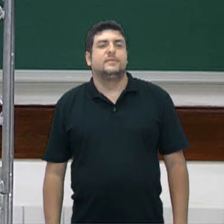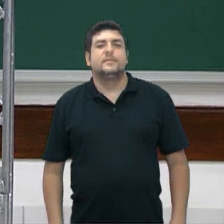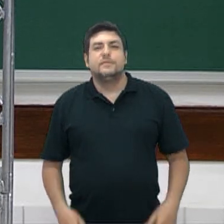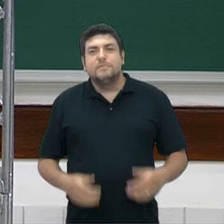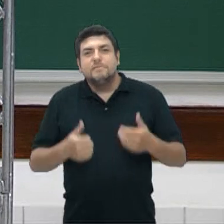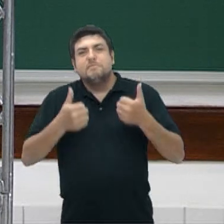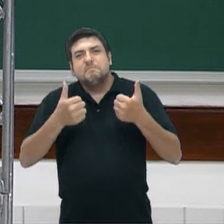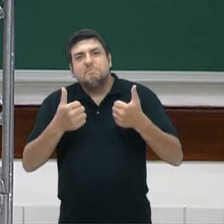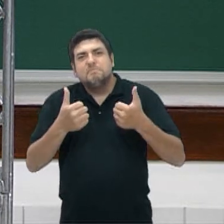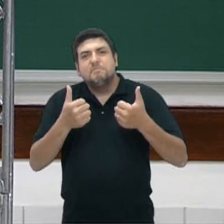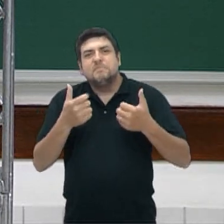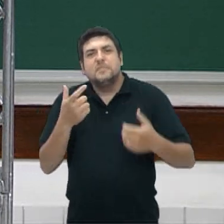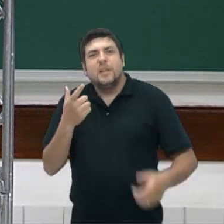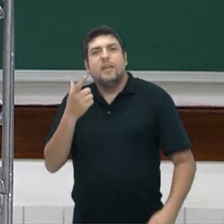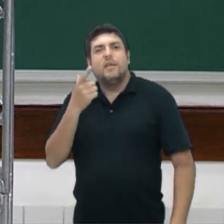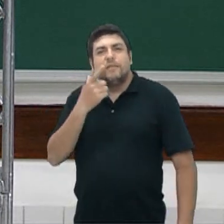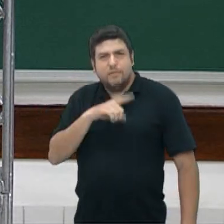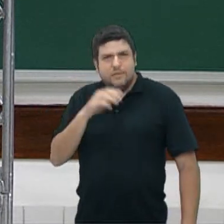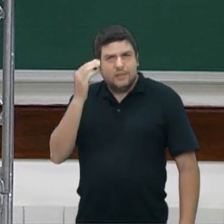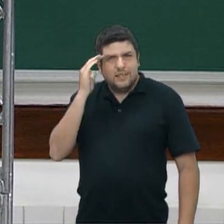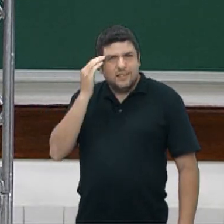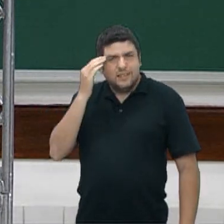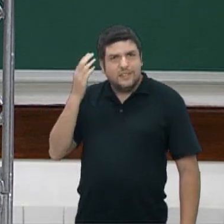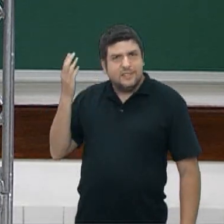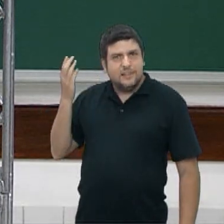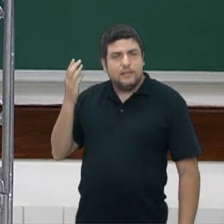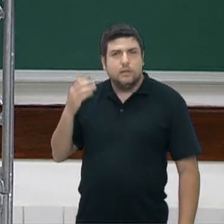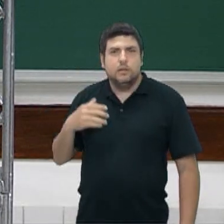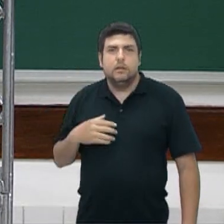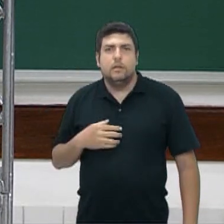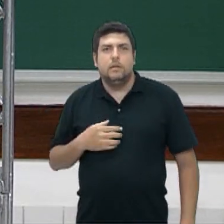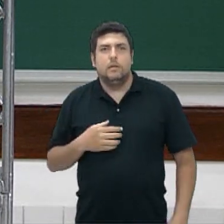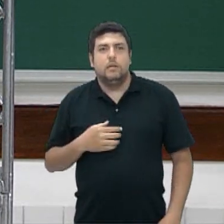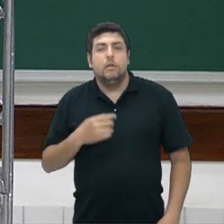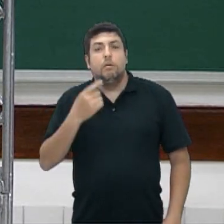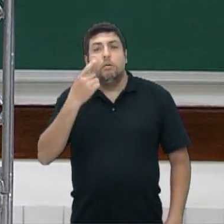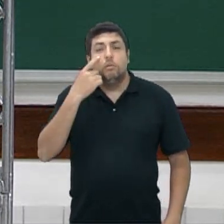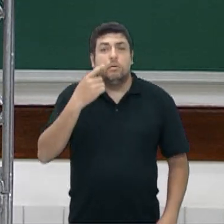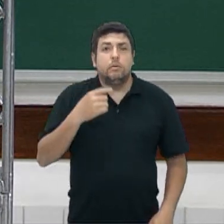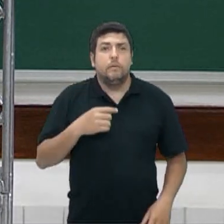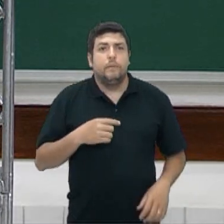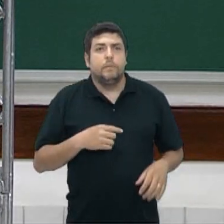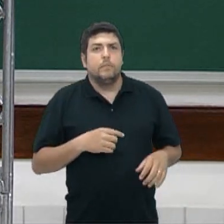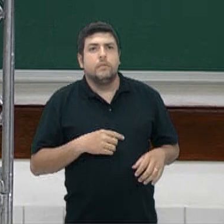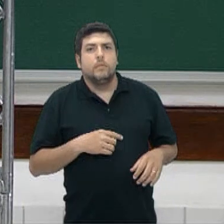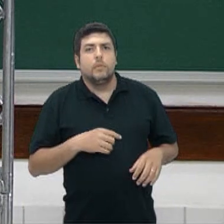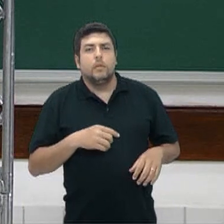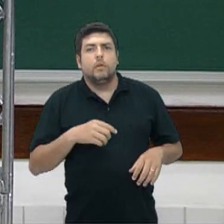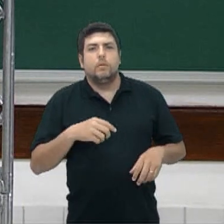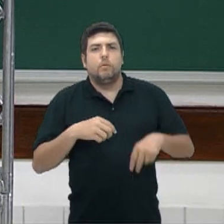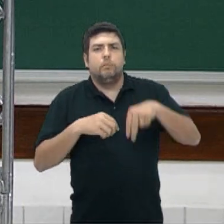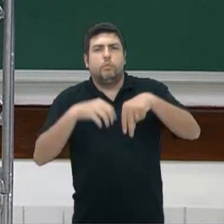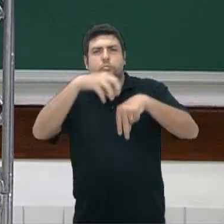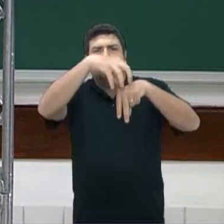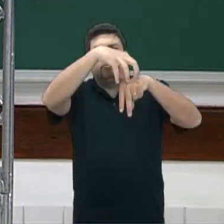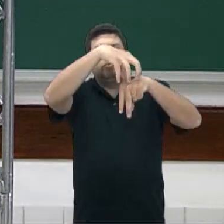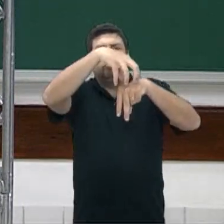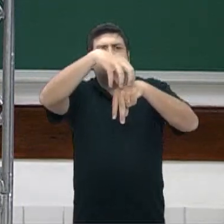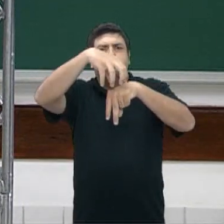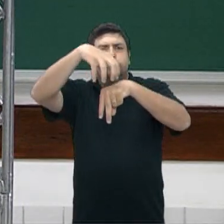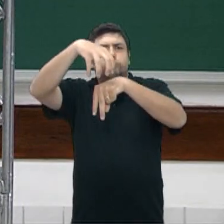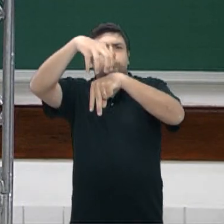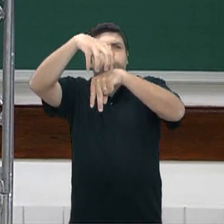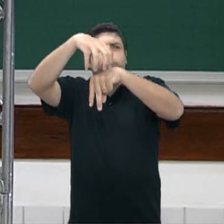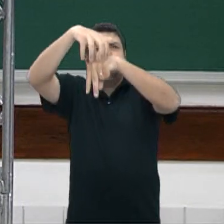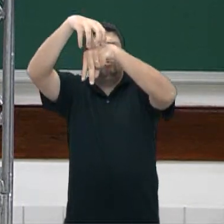E aí, pessoal, conseguiram entender essa questão? O que acontece quando o nosso paraquedista ele